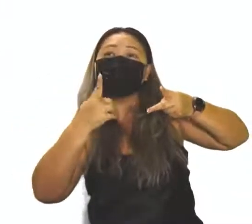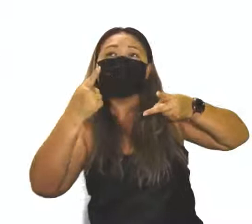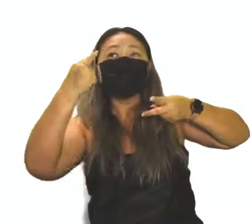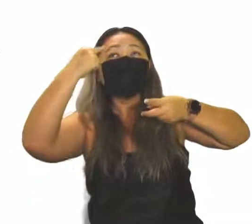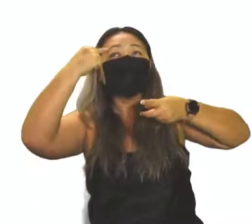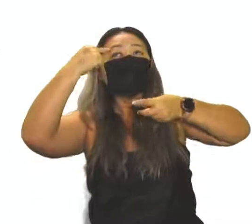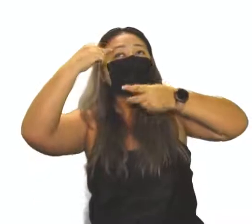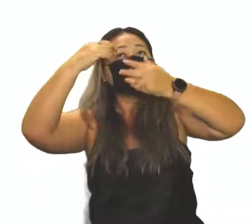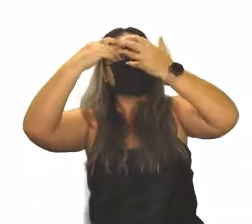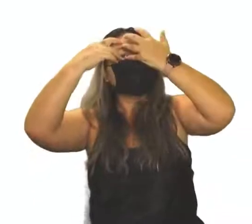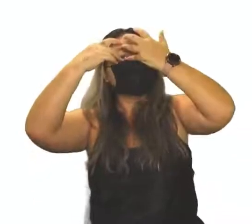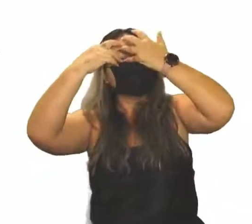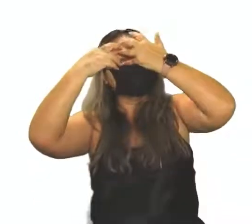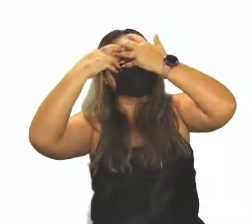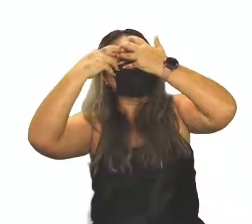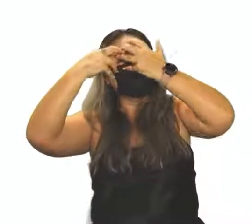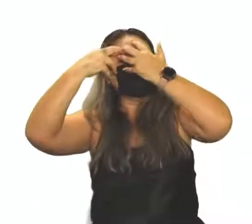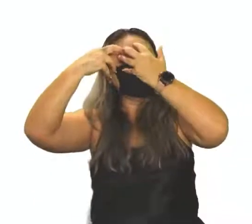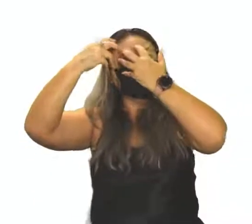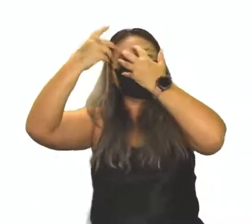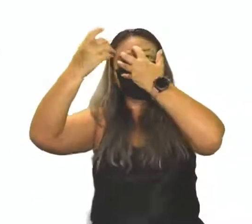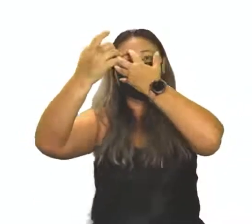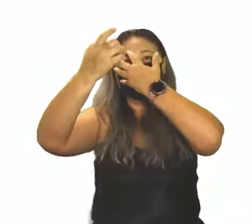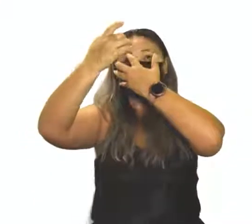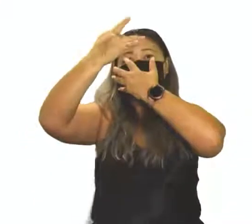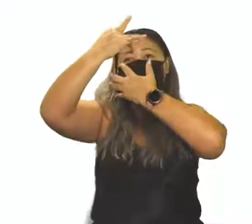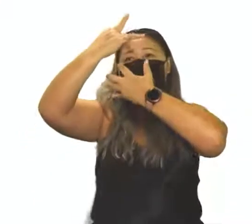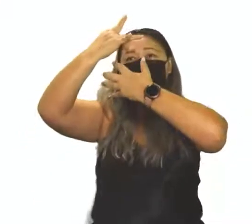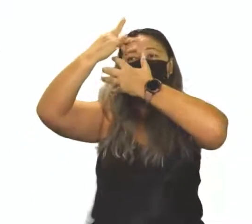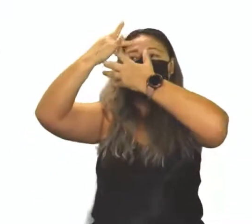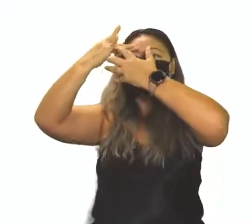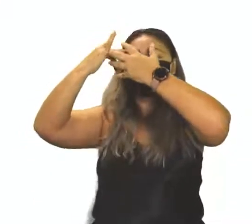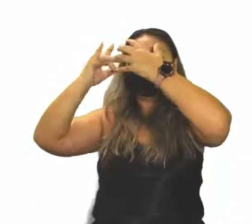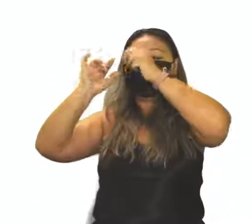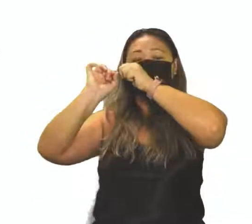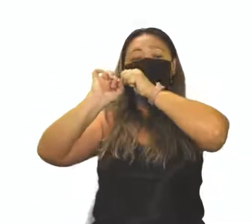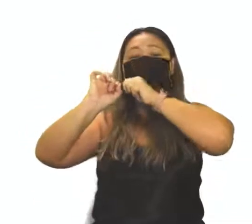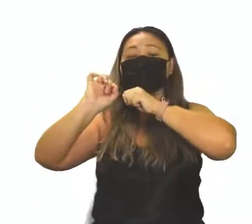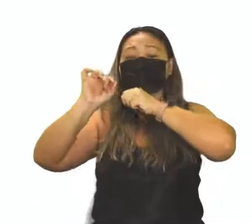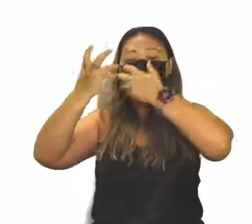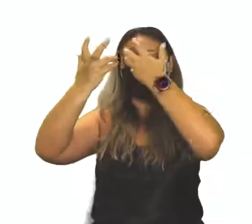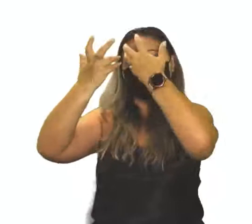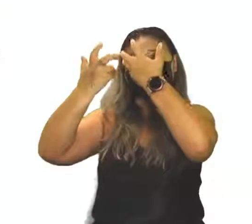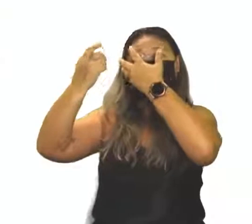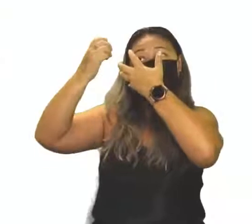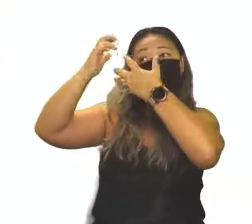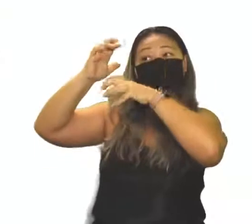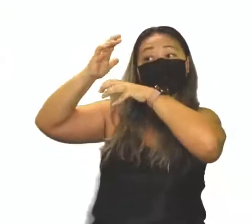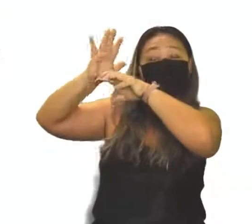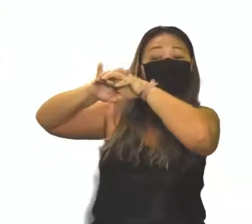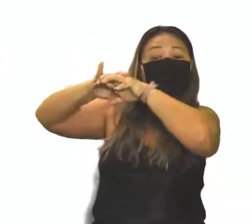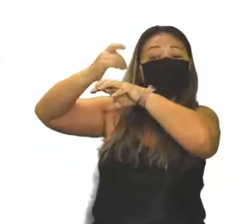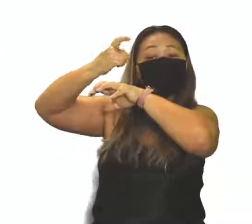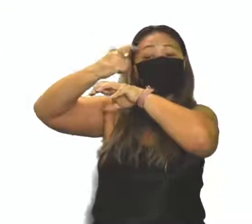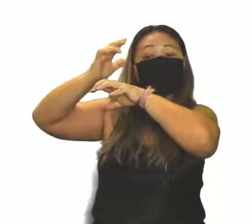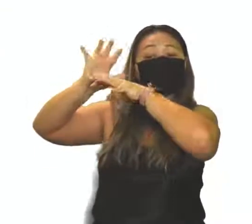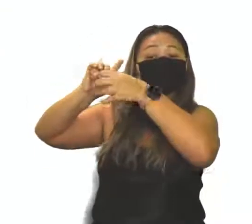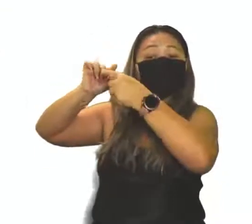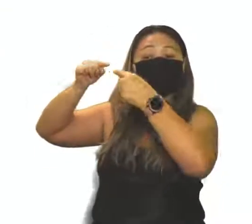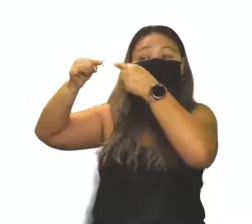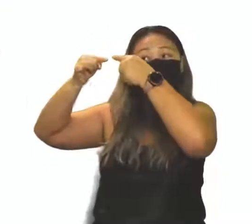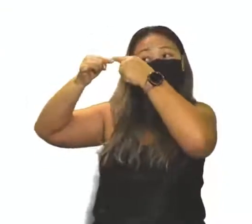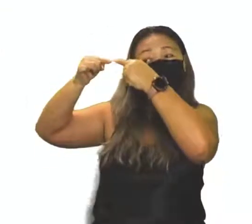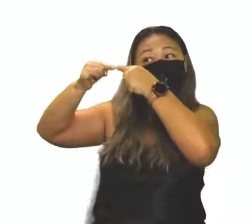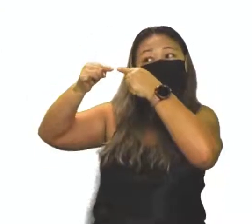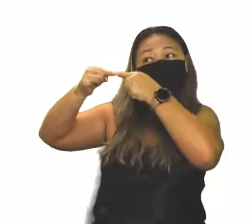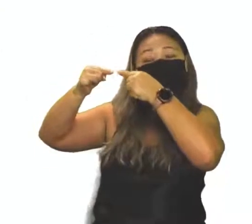razão. Através de meios cognitivos, cognição, né, da mente, que se combinam,